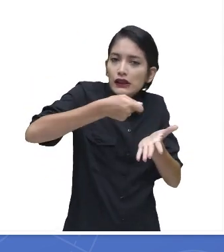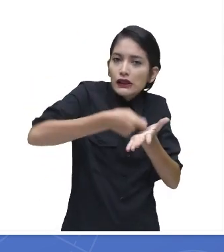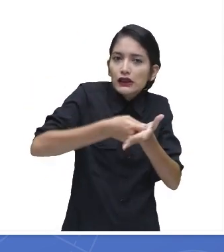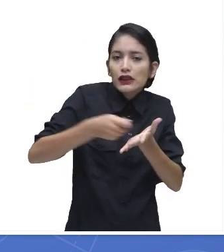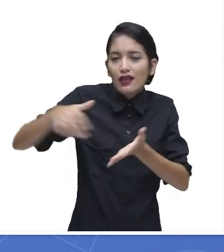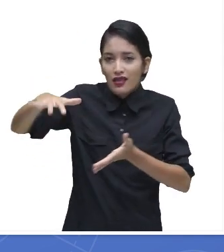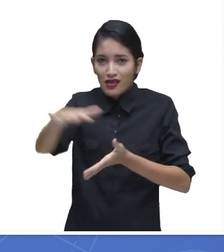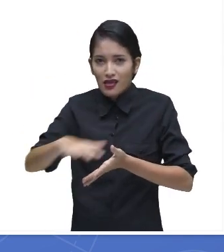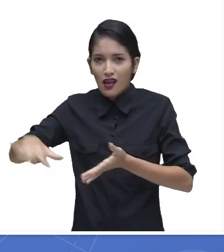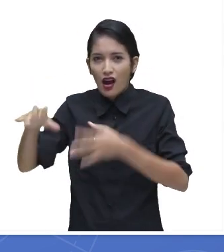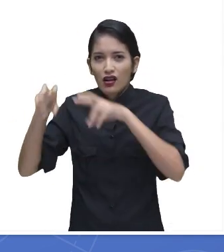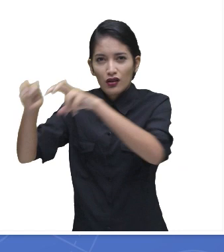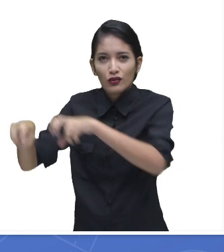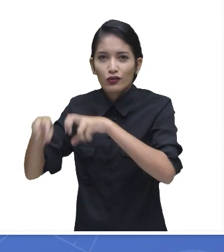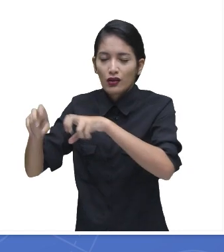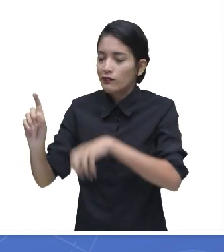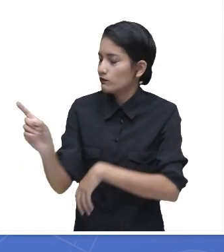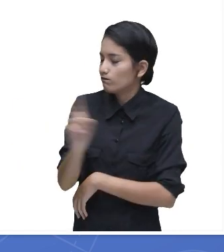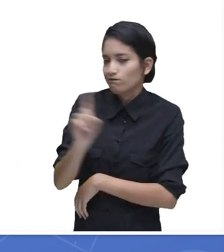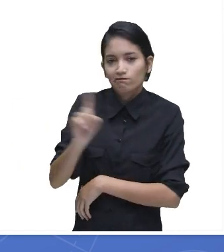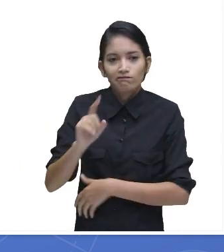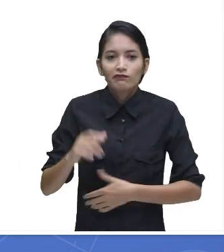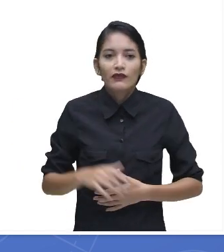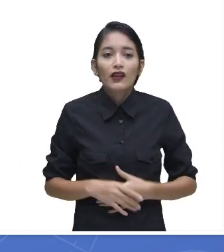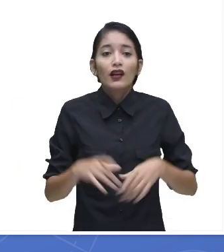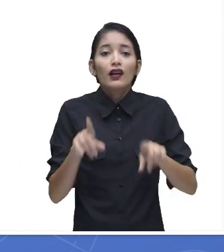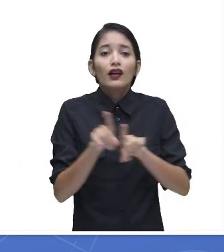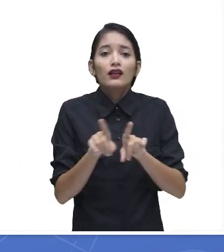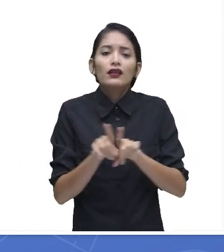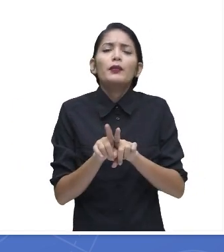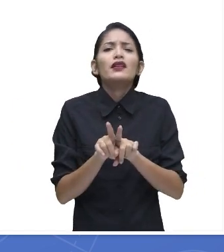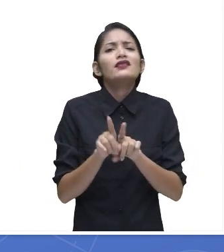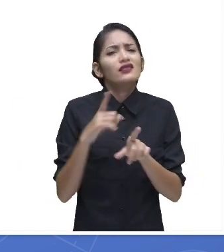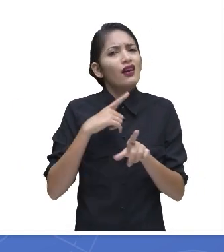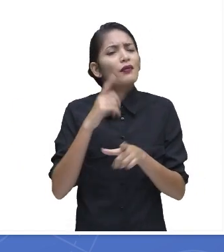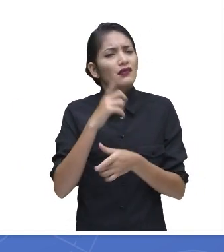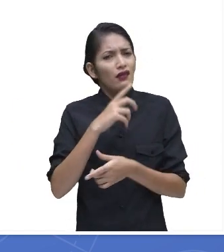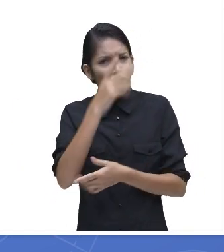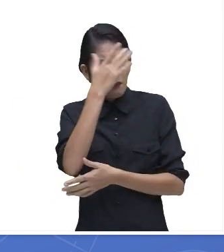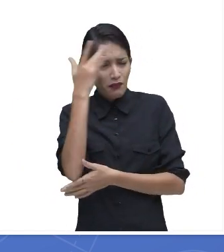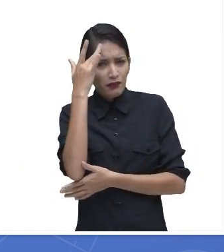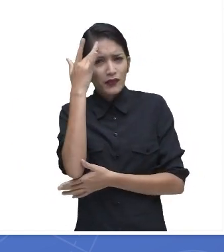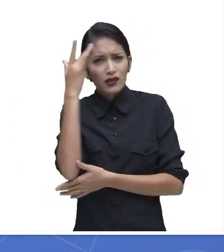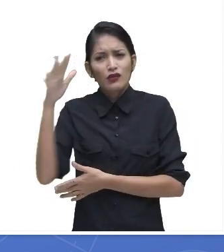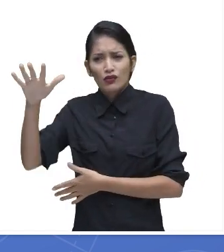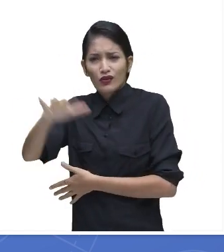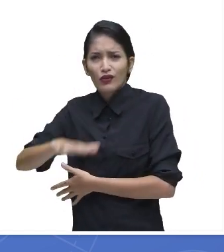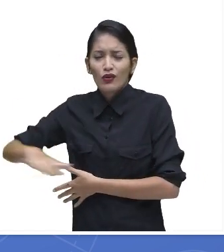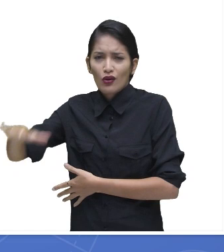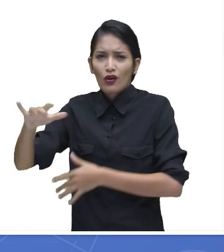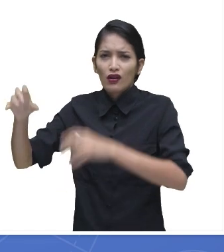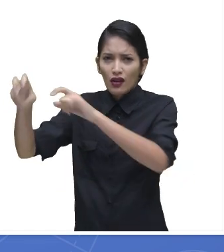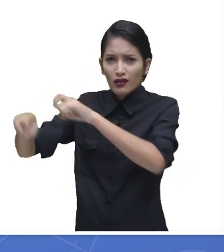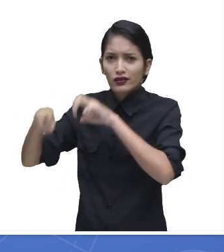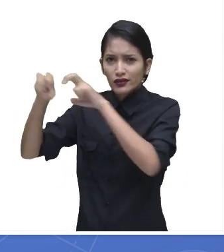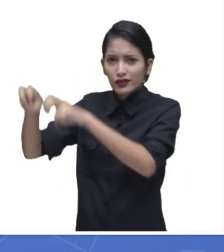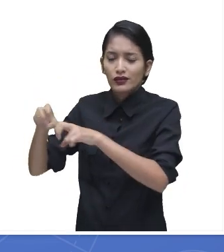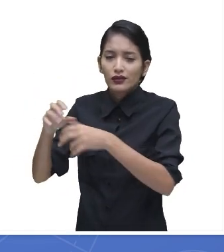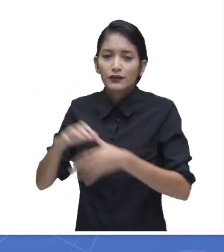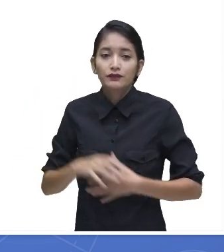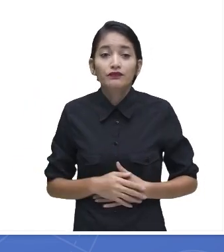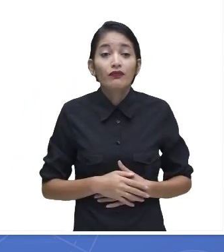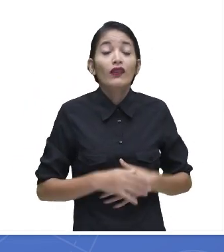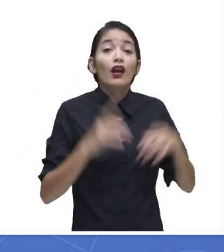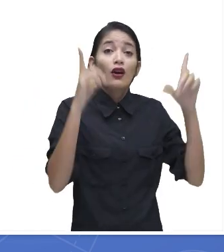porque, via de regra, né, áreas urbanas sempre tem mais gente morando do que em áreas de campo. Dificuldade de aquisição